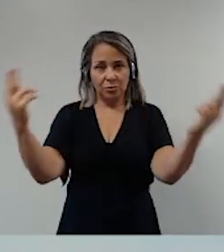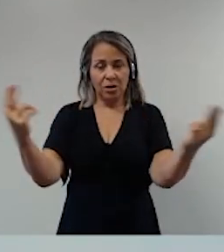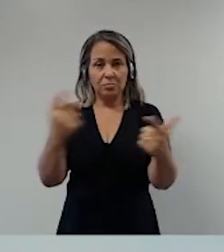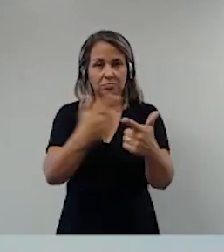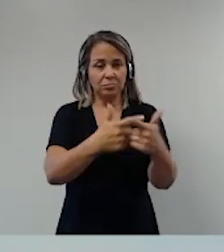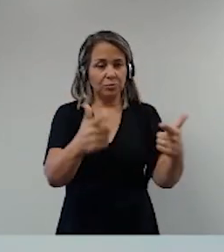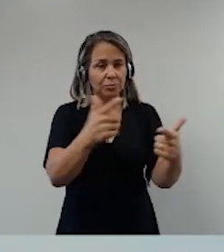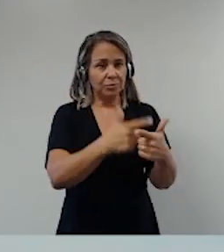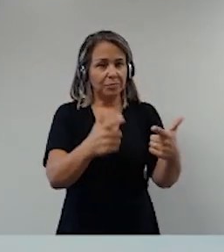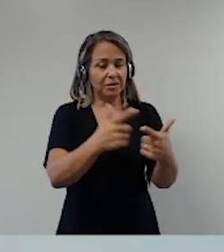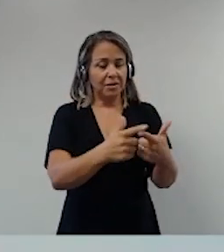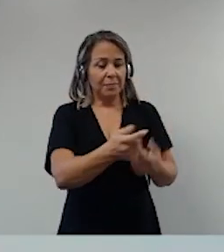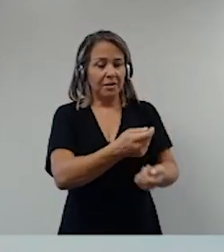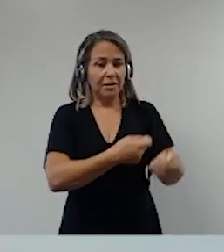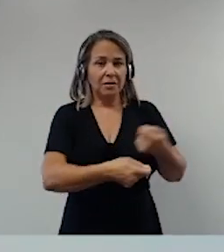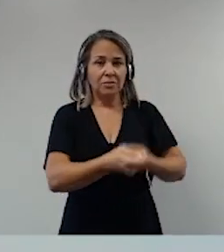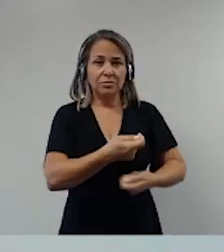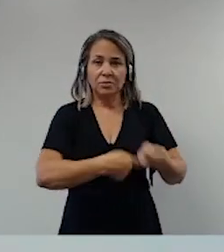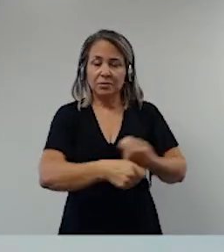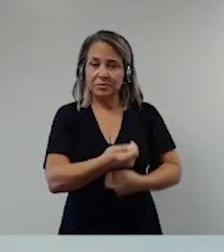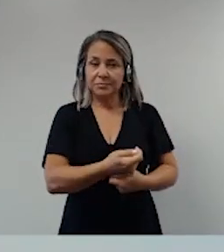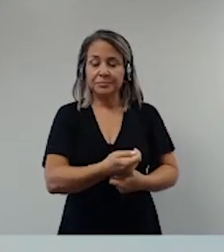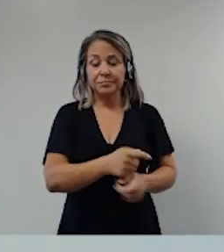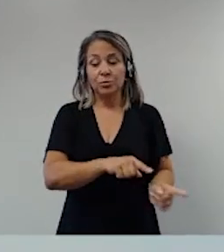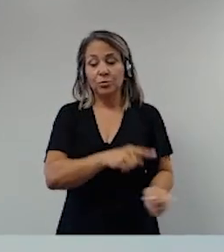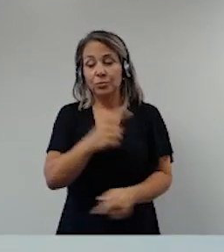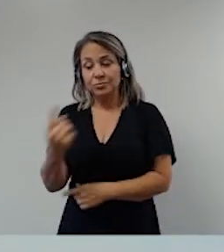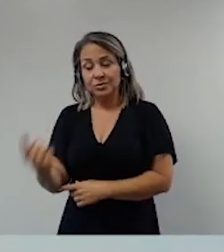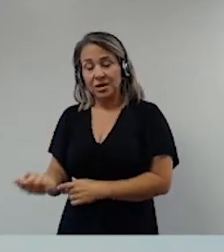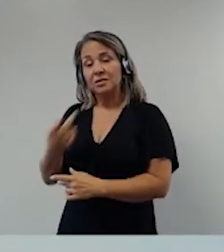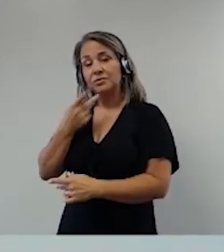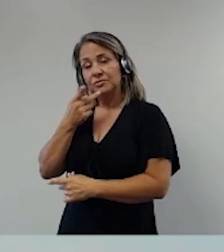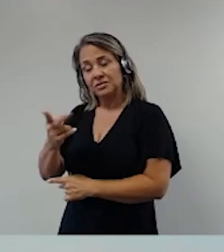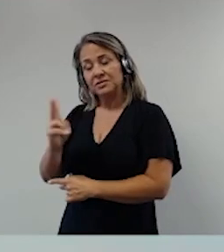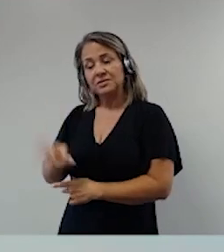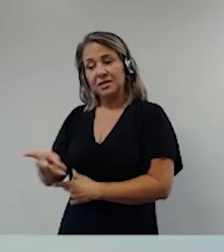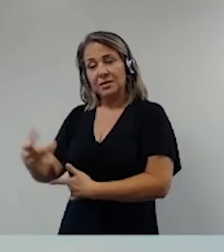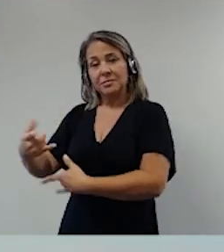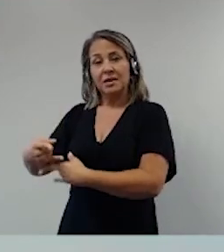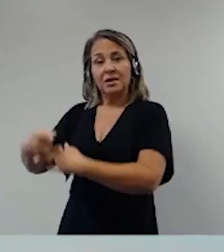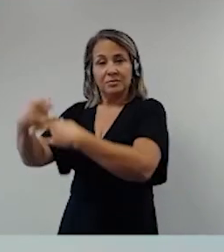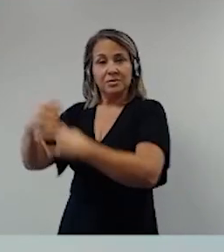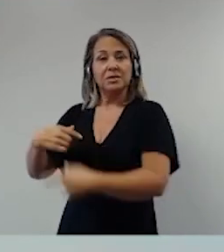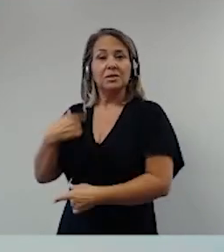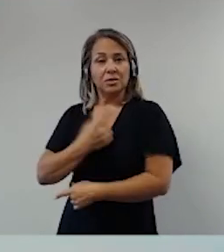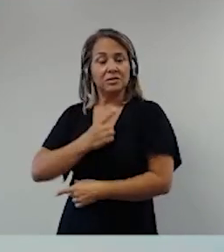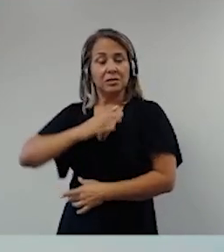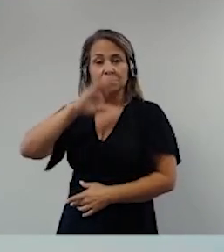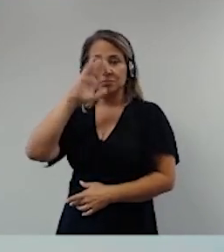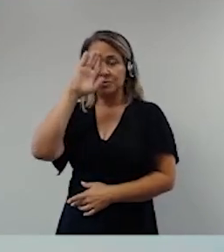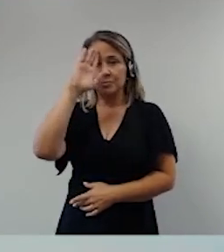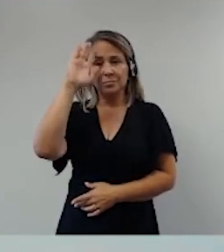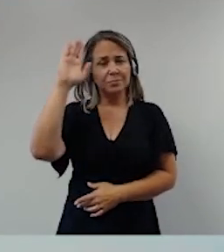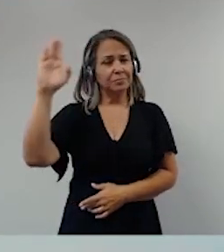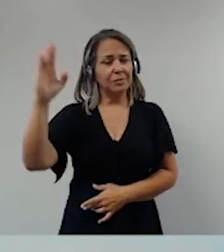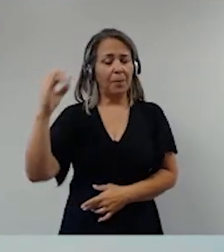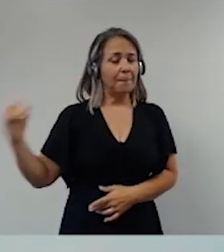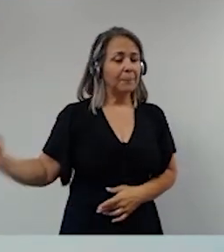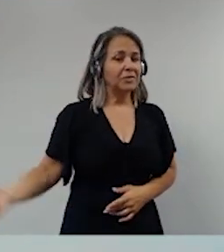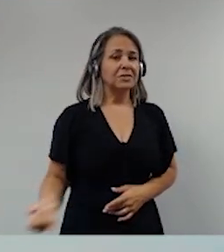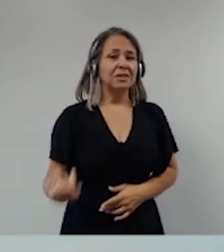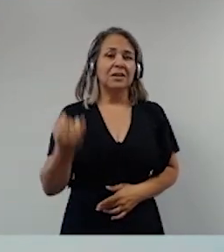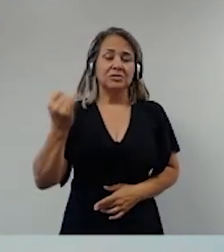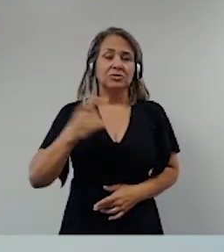situação econômica. Por outro lado, eu tenho dito em lives que nós temos o privilégio de ser uma geração